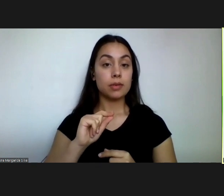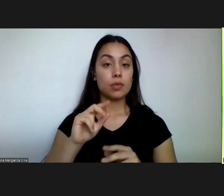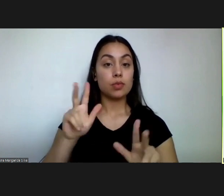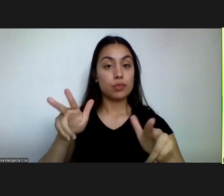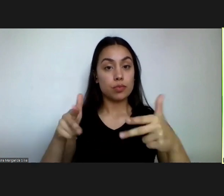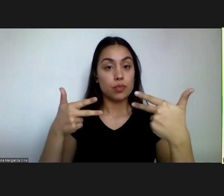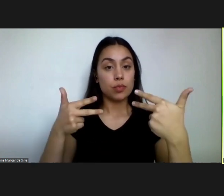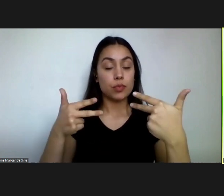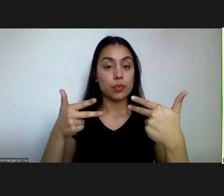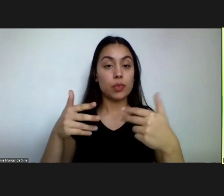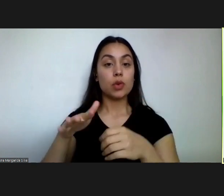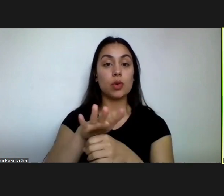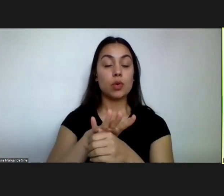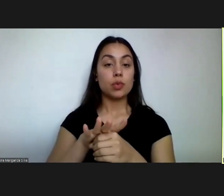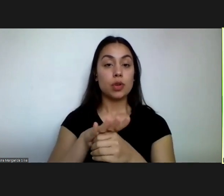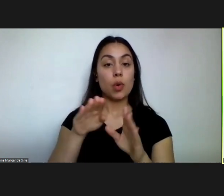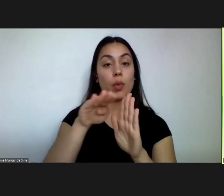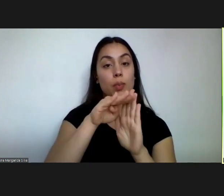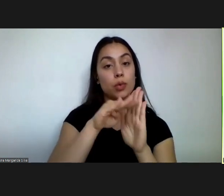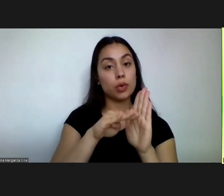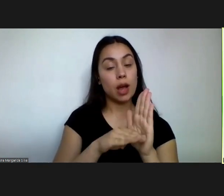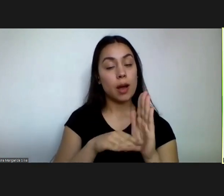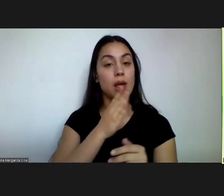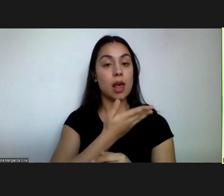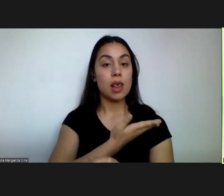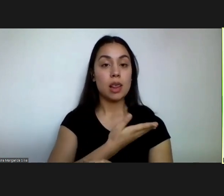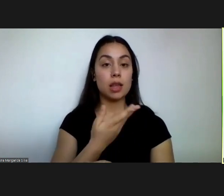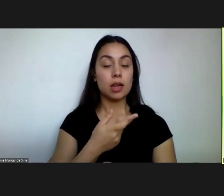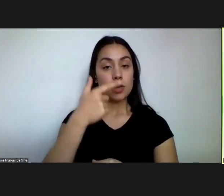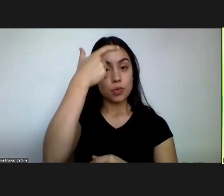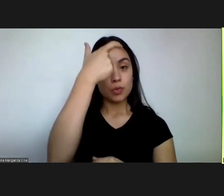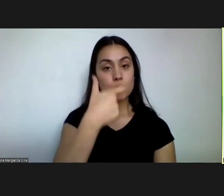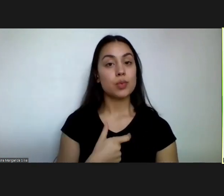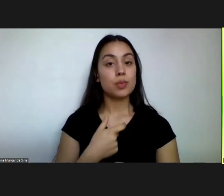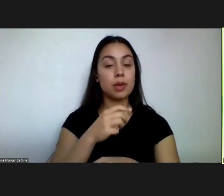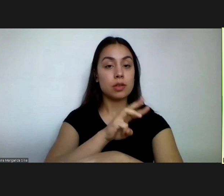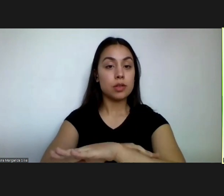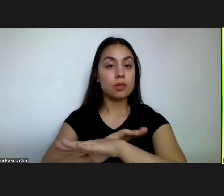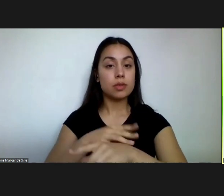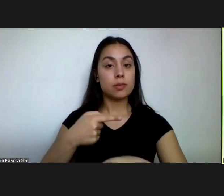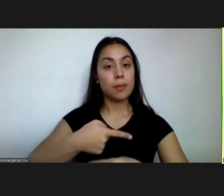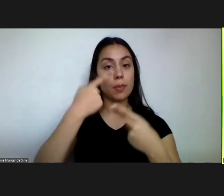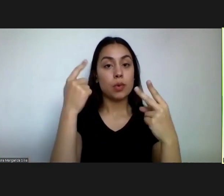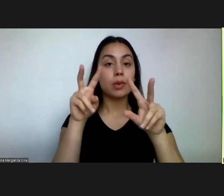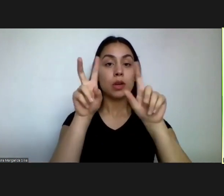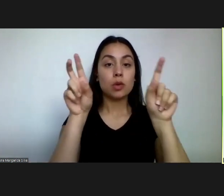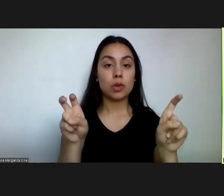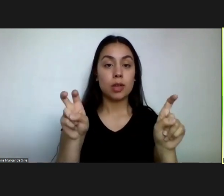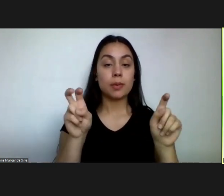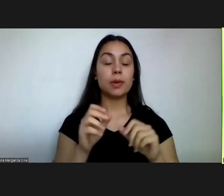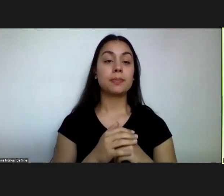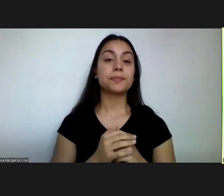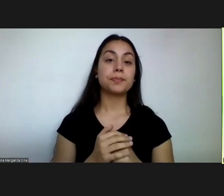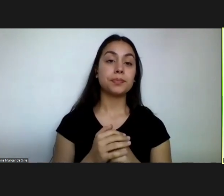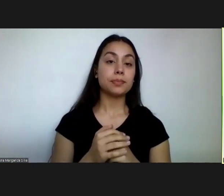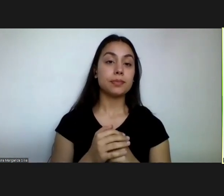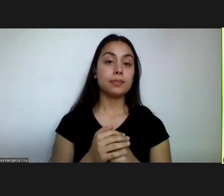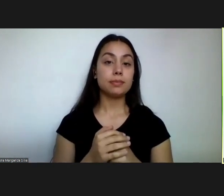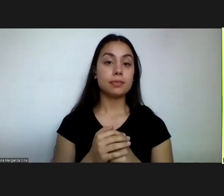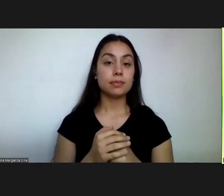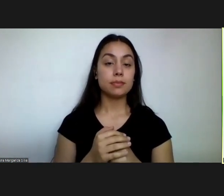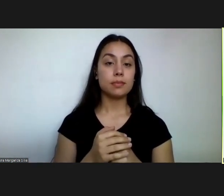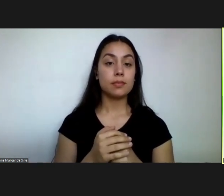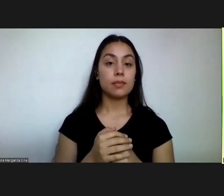Programa de Capacitação Avançada em Direitos Humanos para a Administração Pública, intitulado Da Democracia Política à